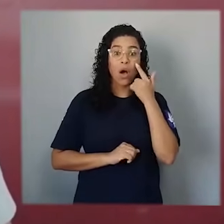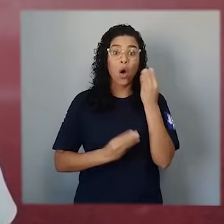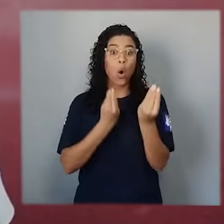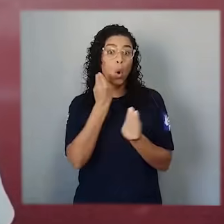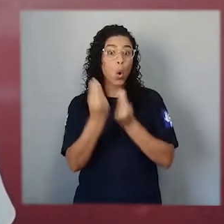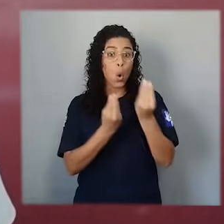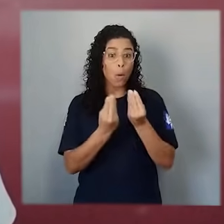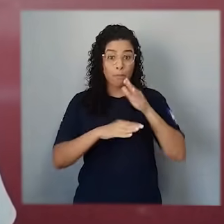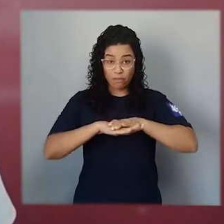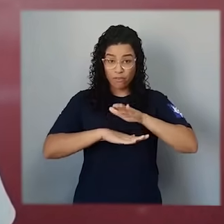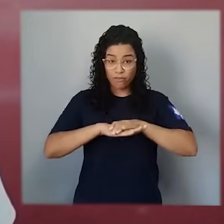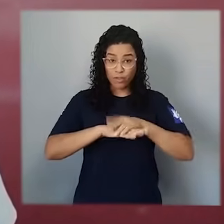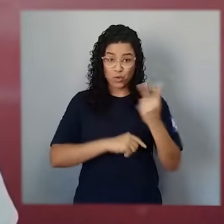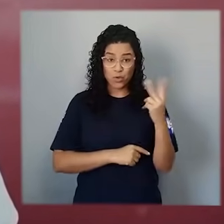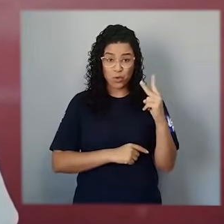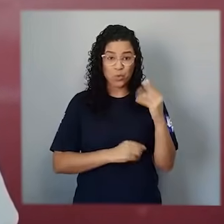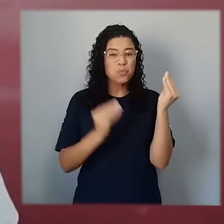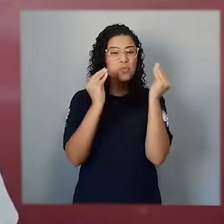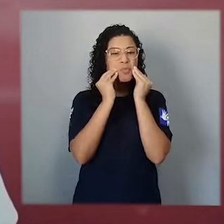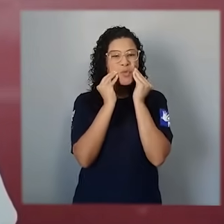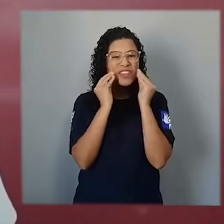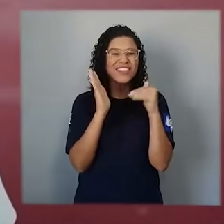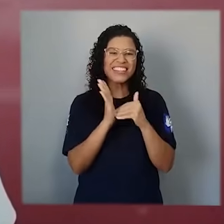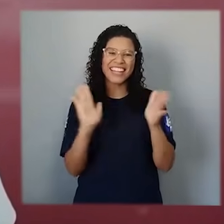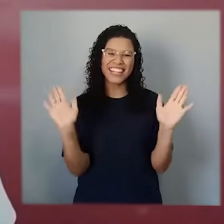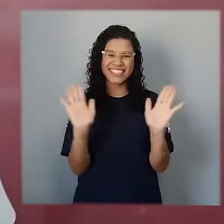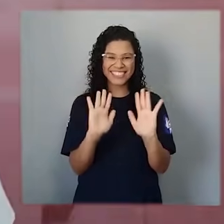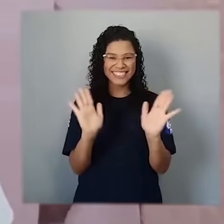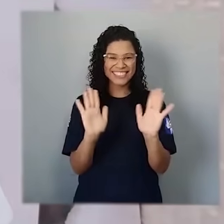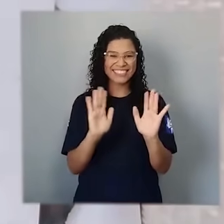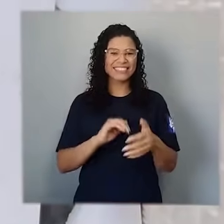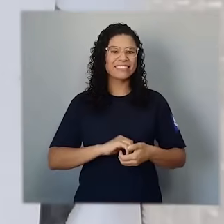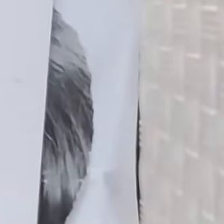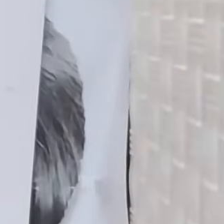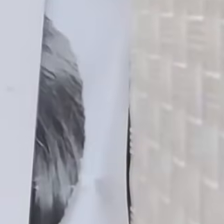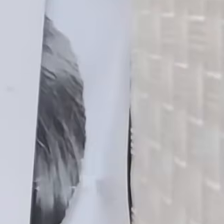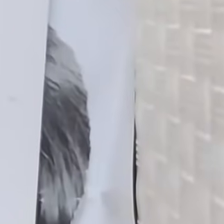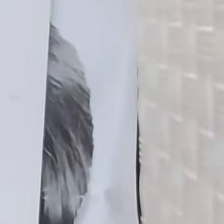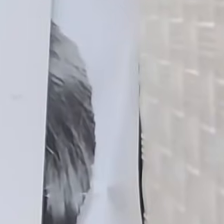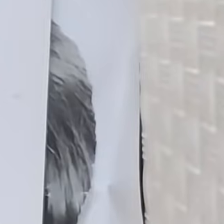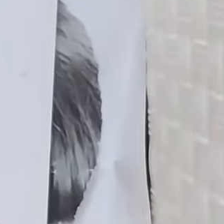obras. Um grande beijo e até a próxima.